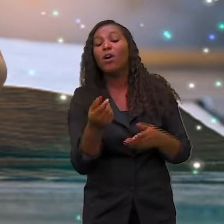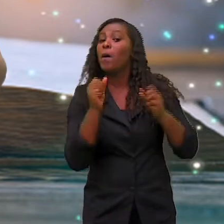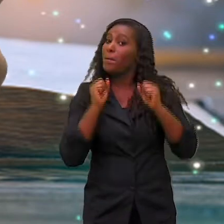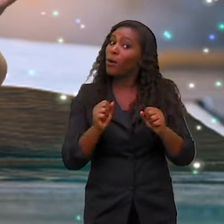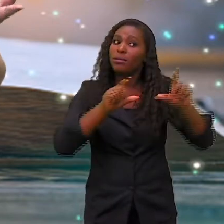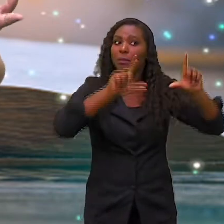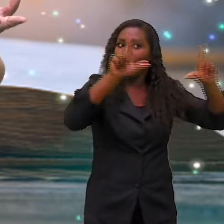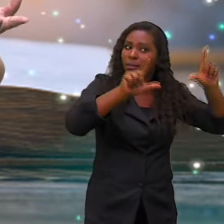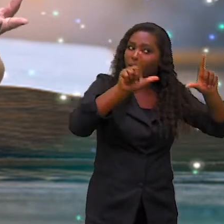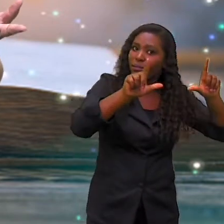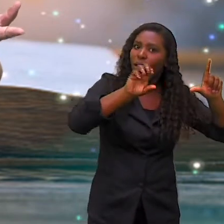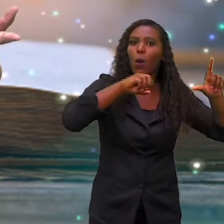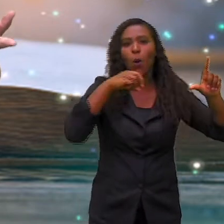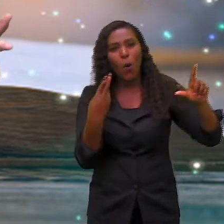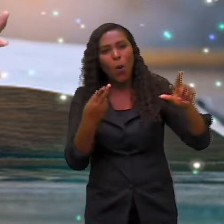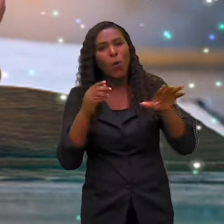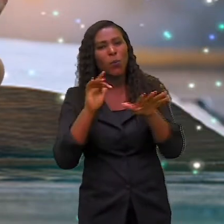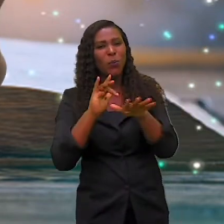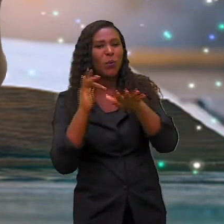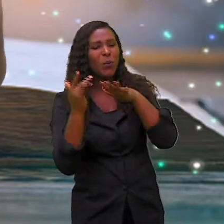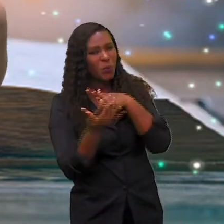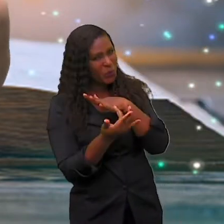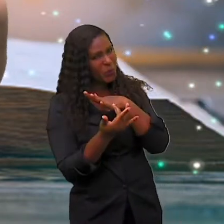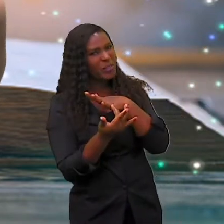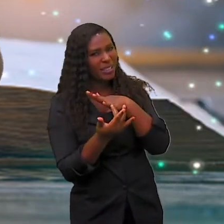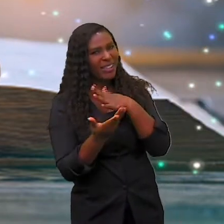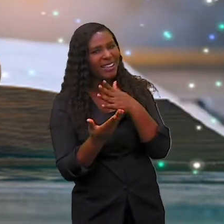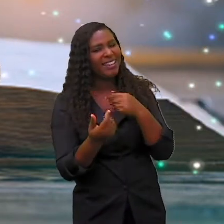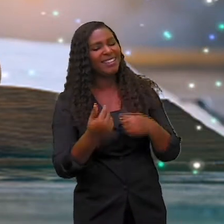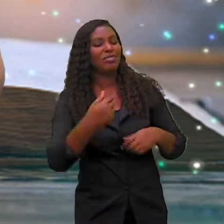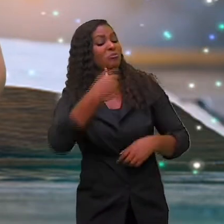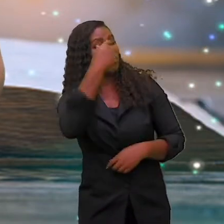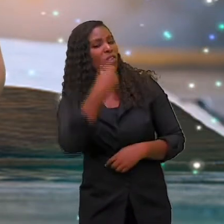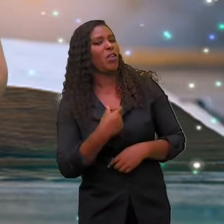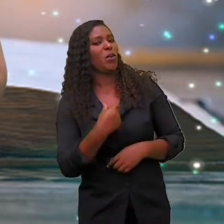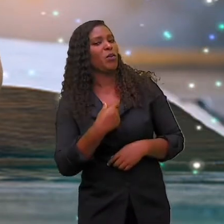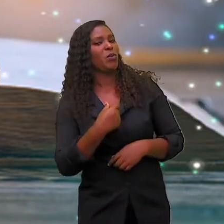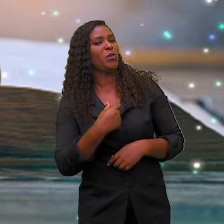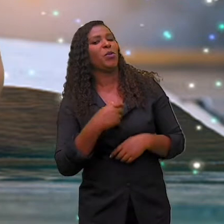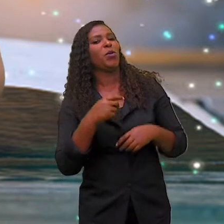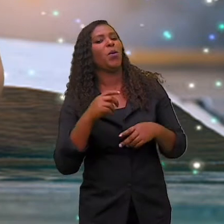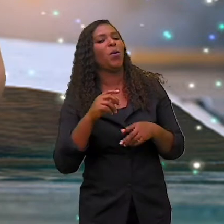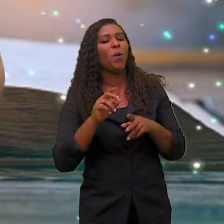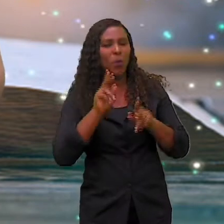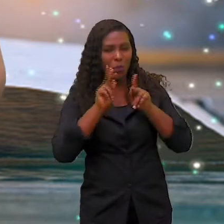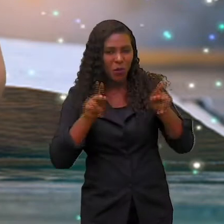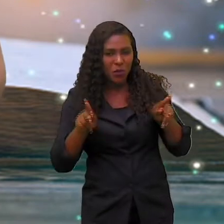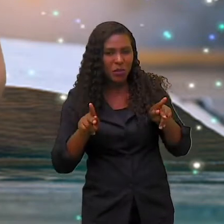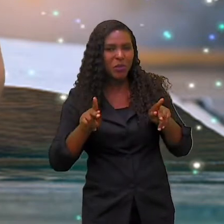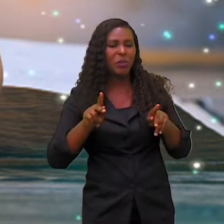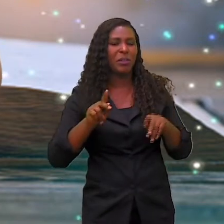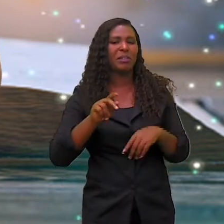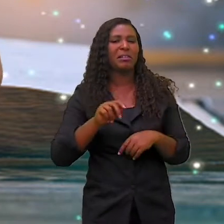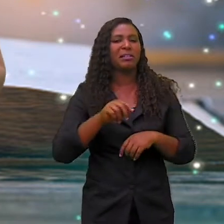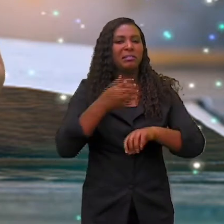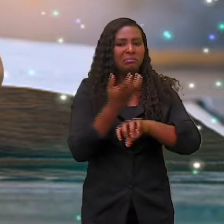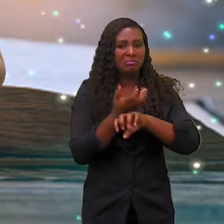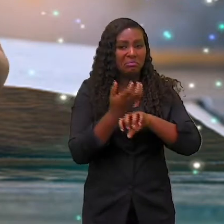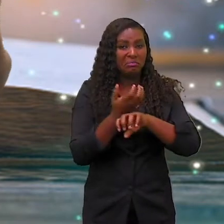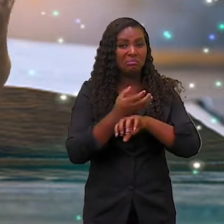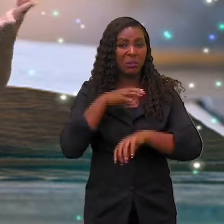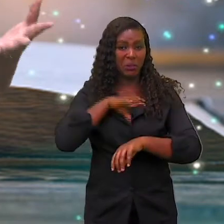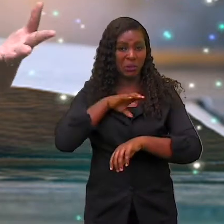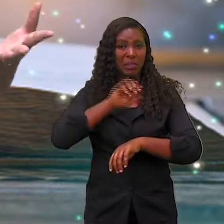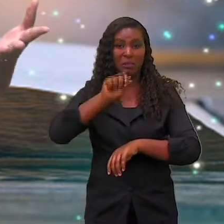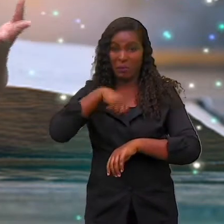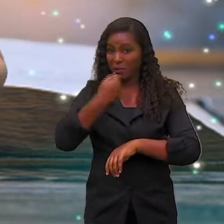TV ou pelas nossas redes sociais. Por aqui, ó, professora Patrícia de Língua Portuguesa. E para